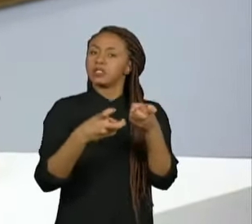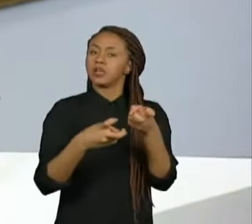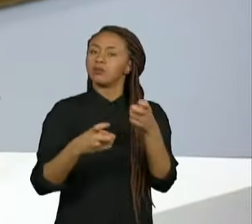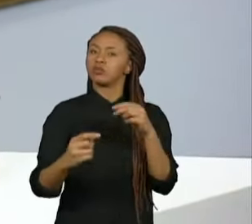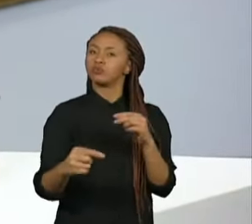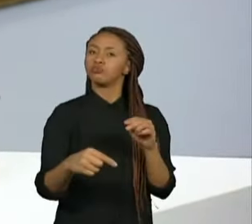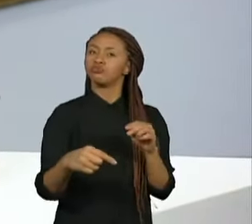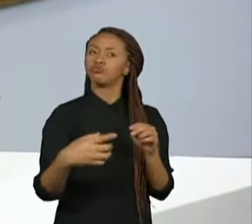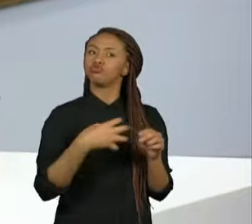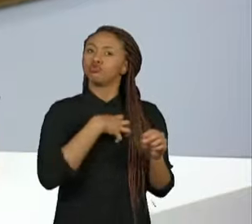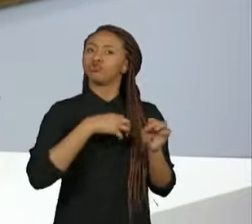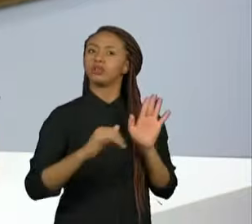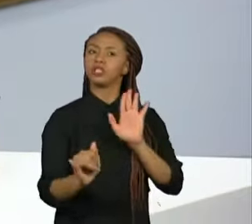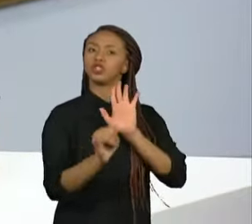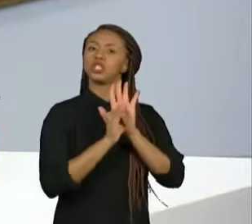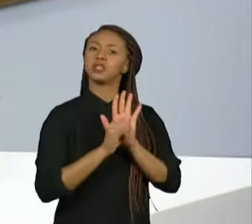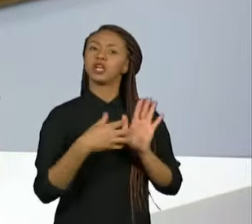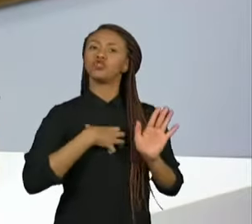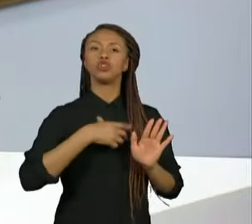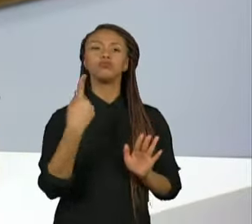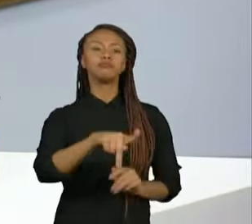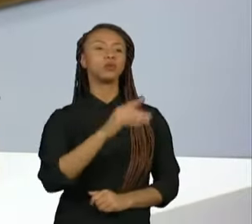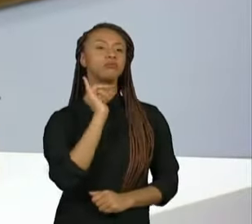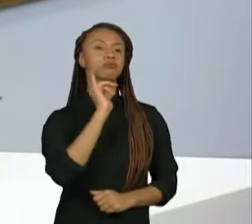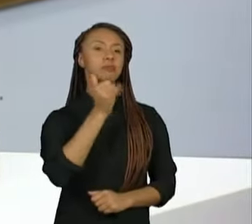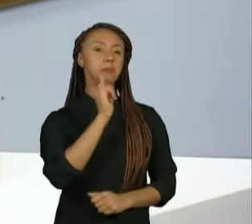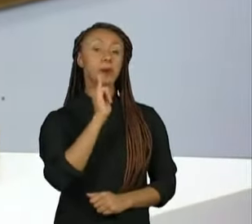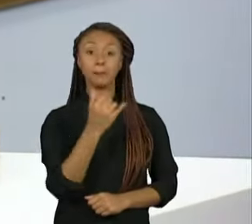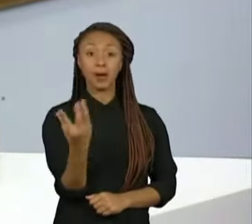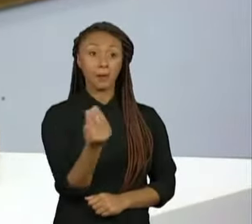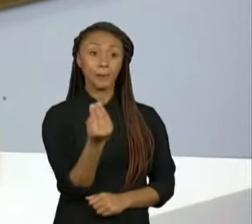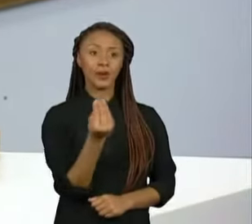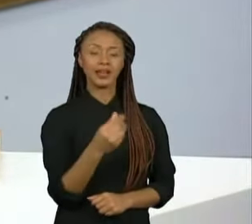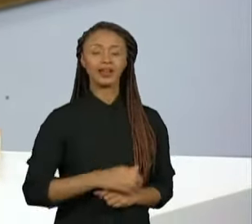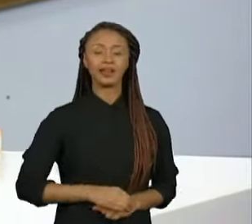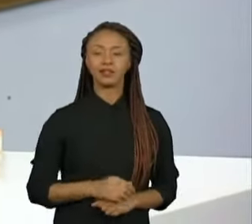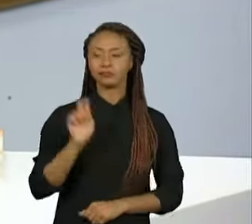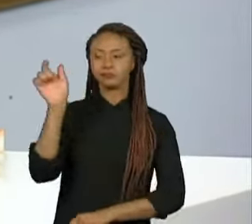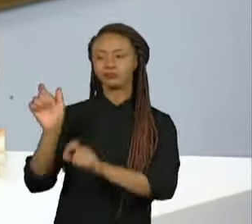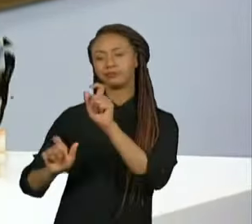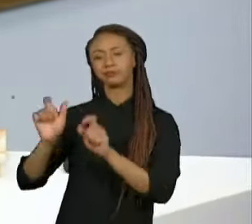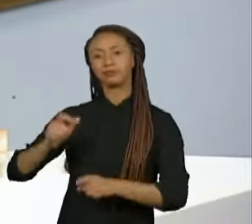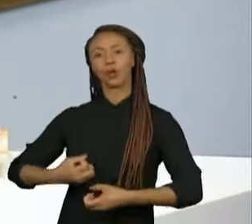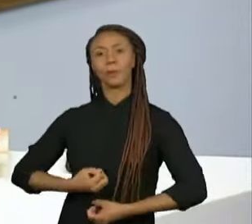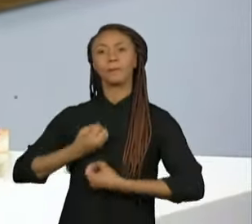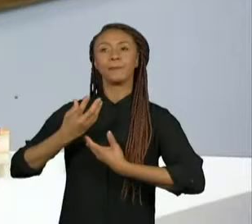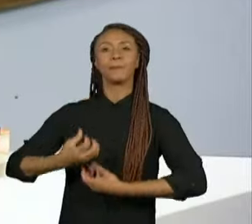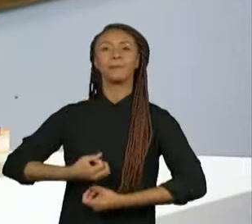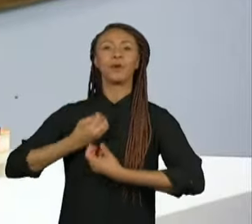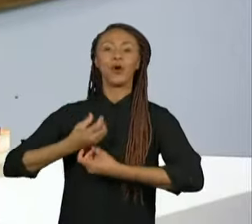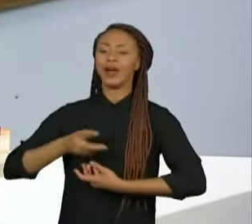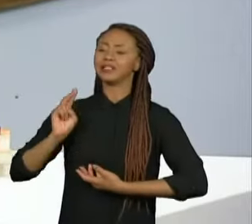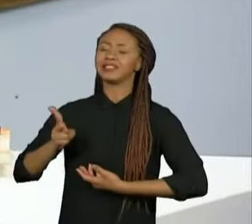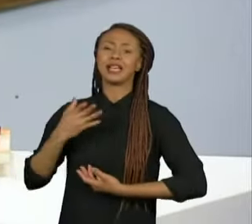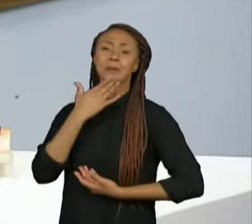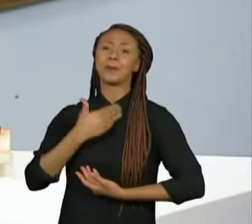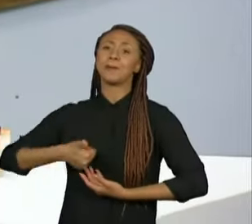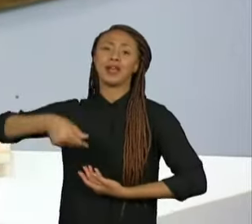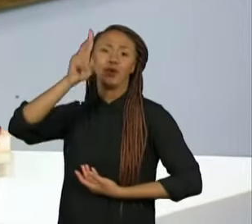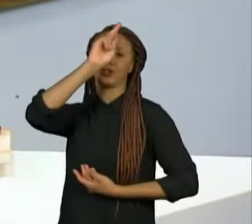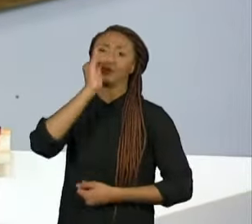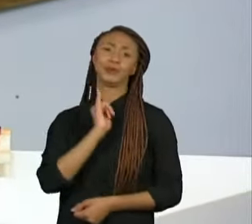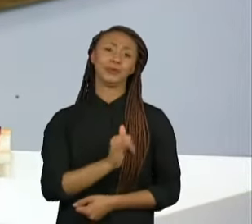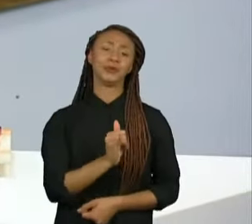capacidade narrativa. O Shakespeare diz que os poetas são os melhores narradores, nem sei se você